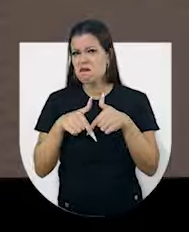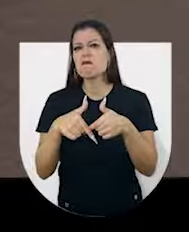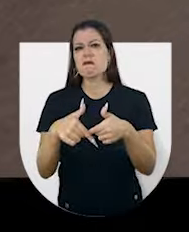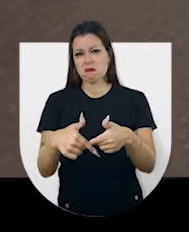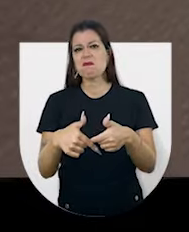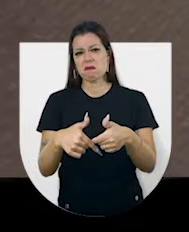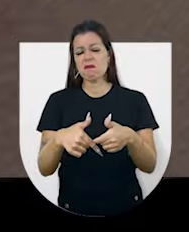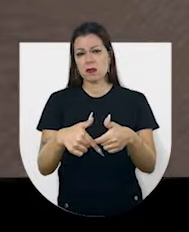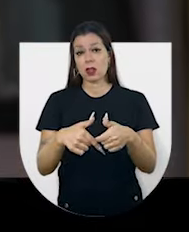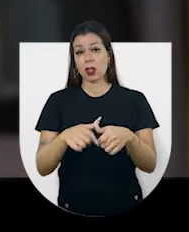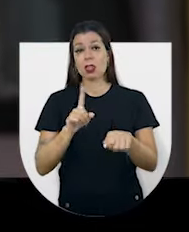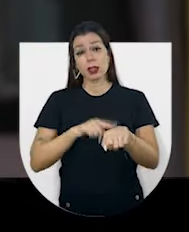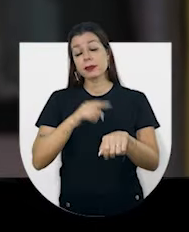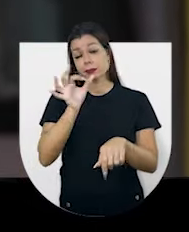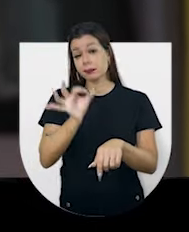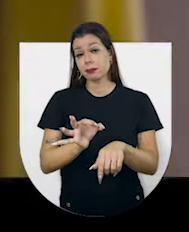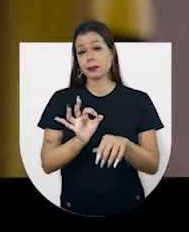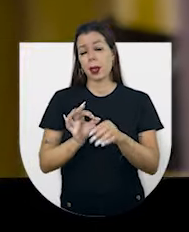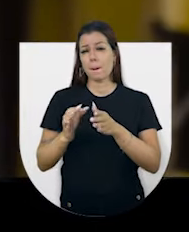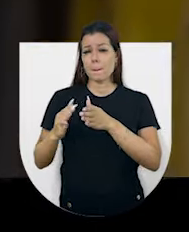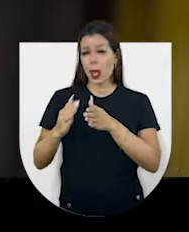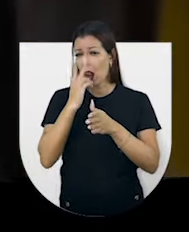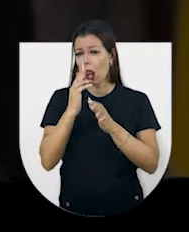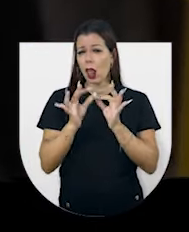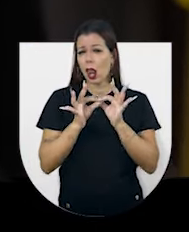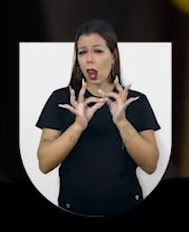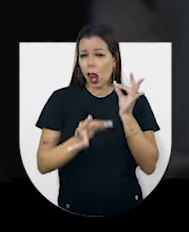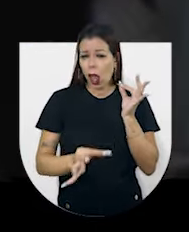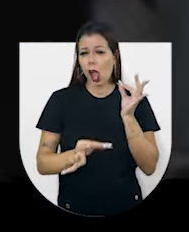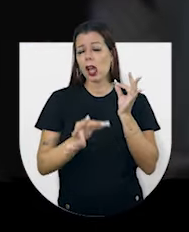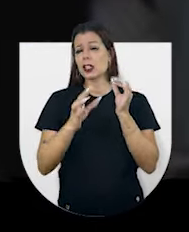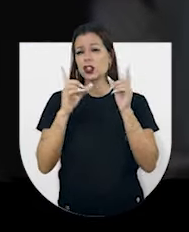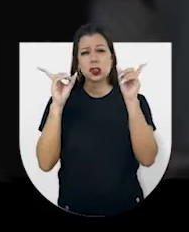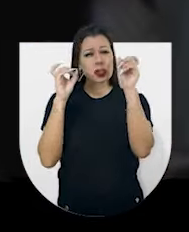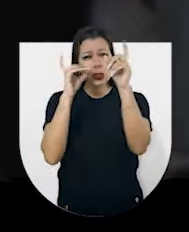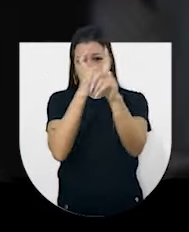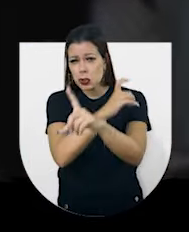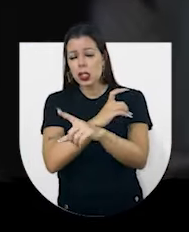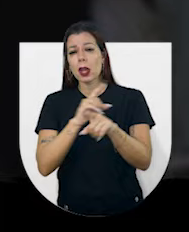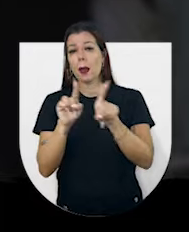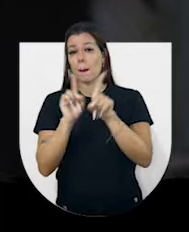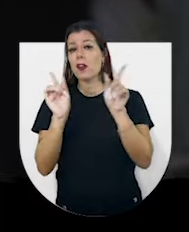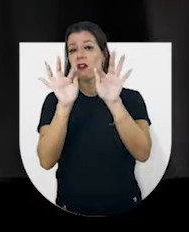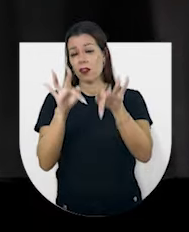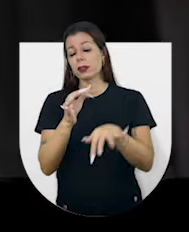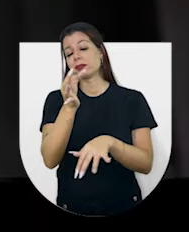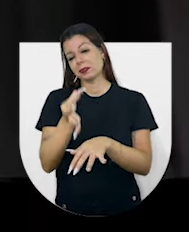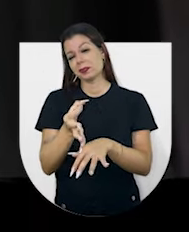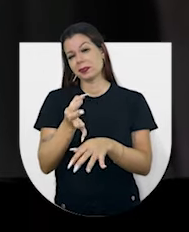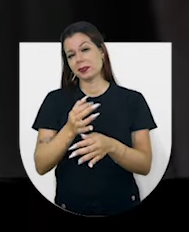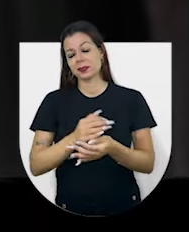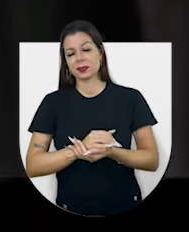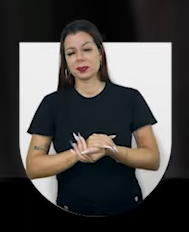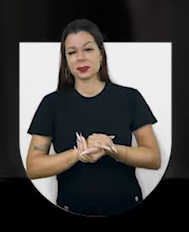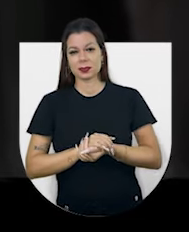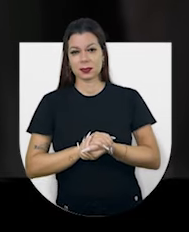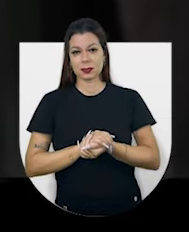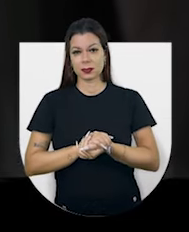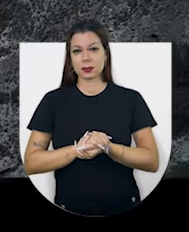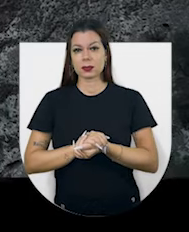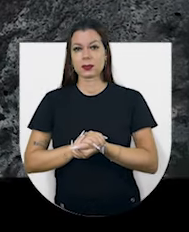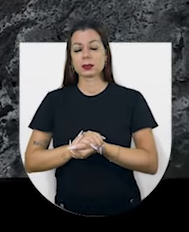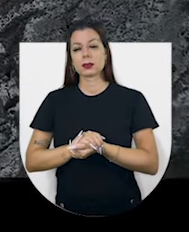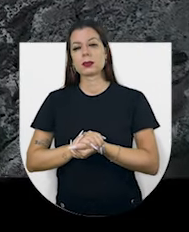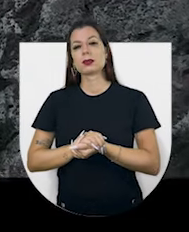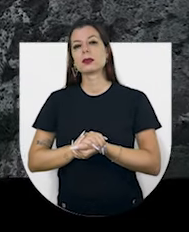sempre persistir até a hora que der certo. É um caminho longo, difícil, mas no final vale a